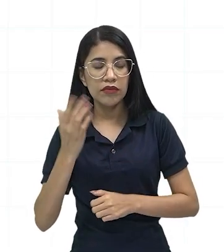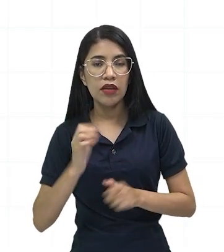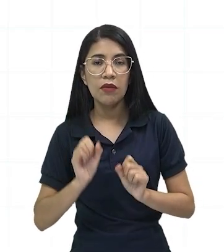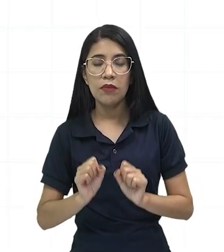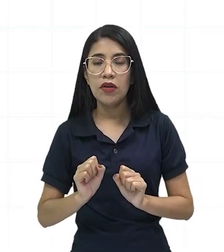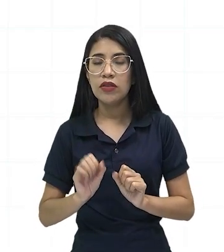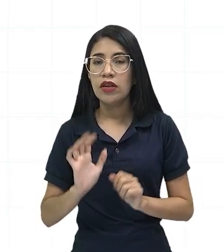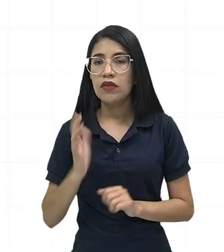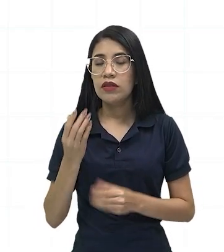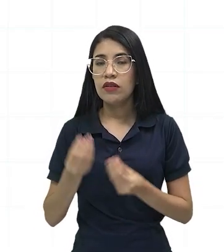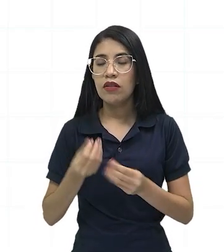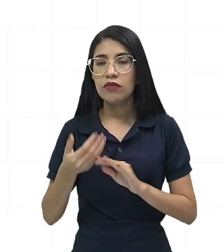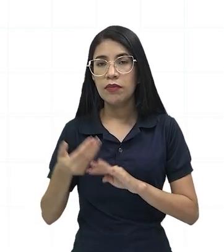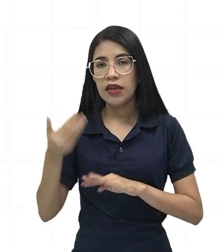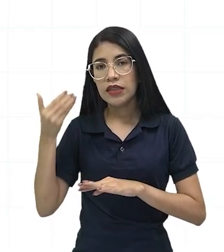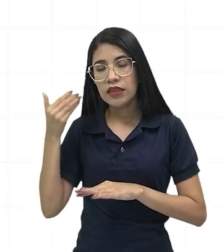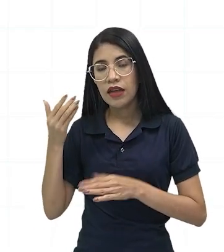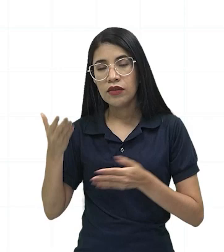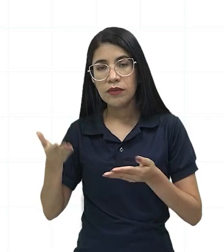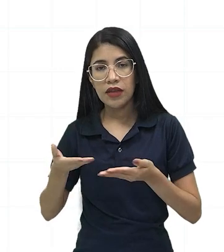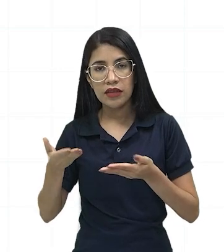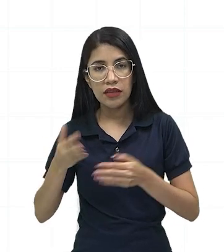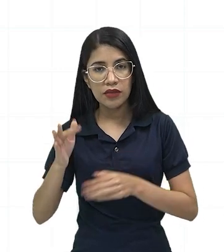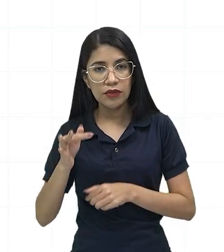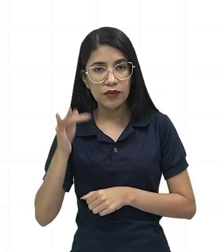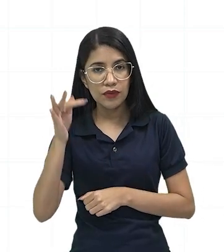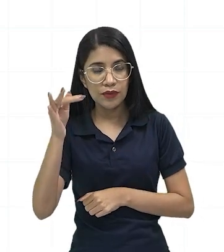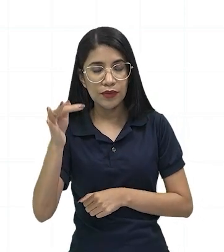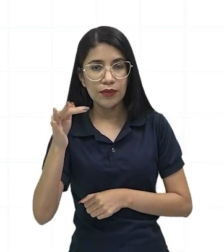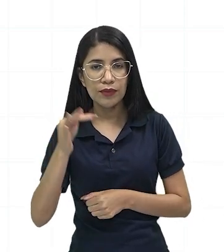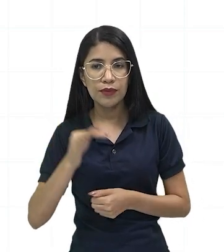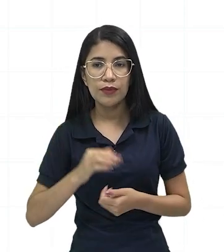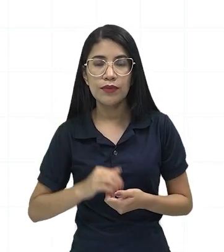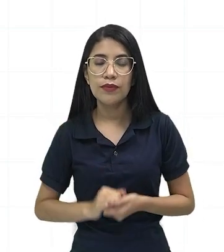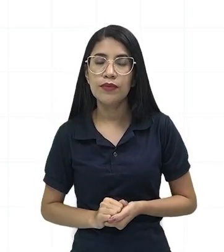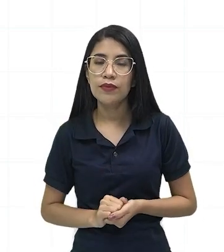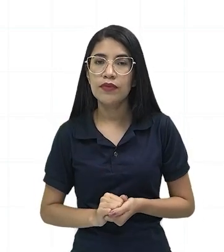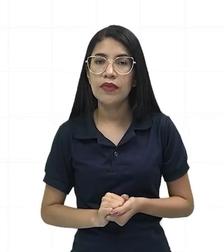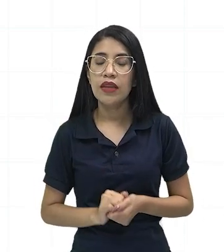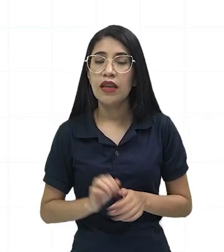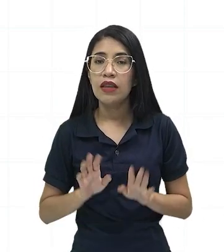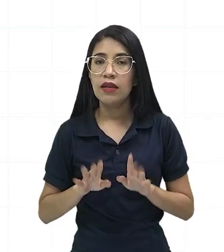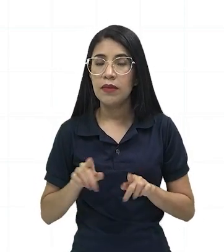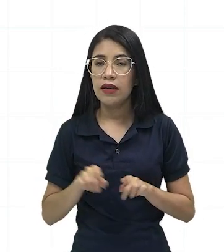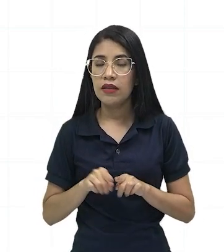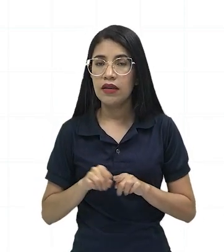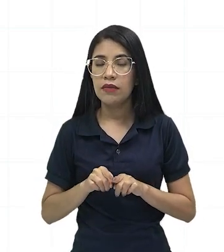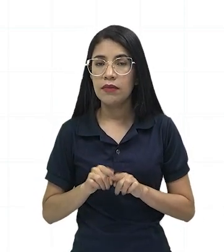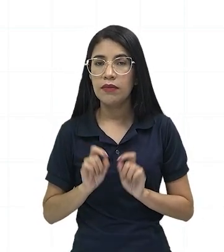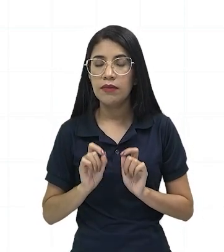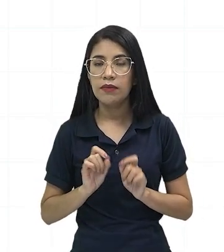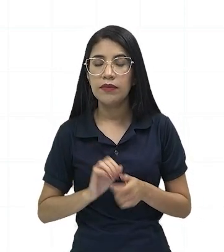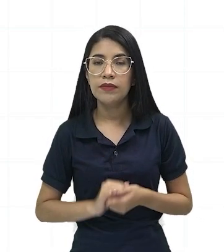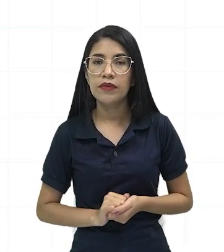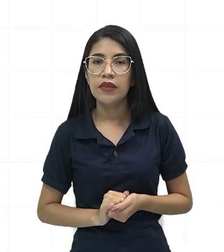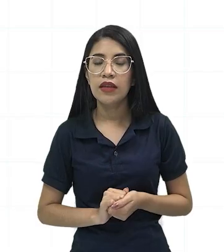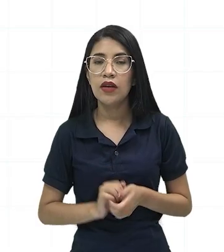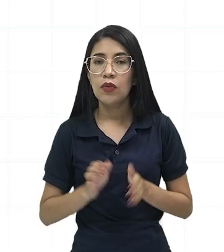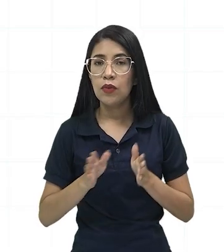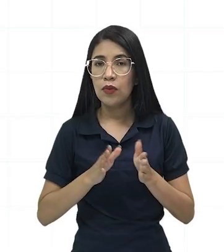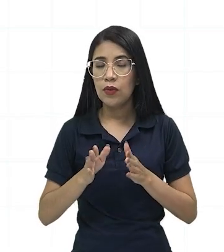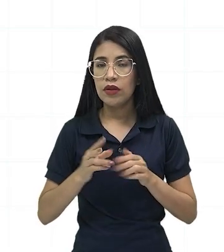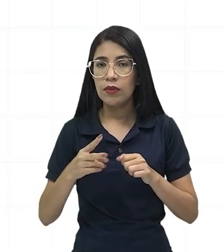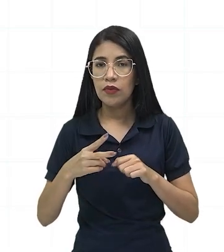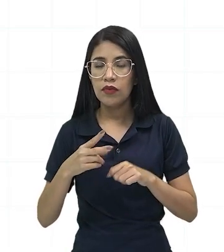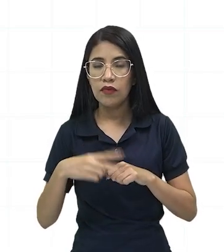pode ocorrer no presente, pode ter ocorrido no passado ou vai ocorrer no futuro. Cada tempo